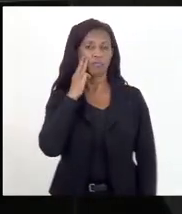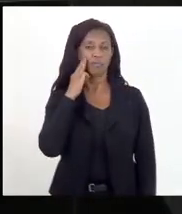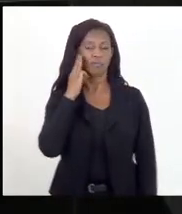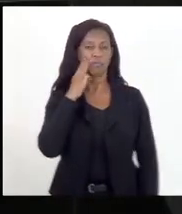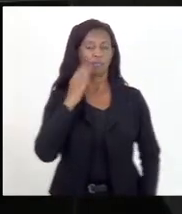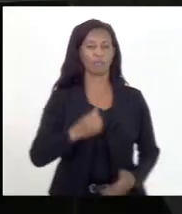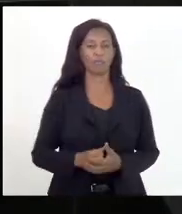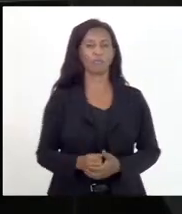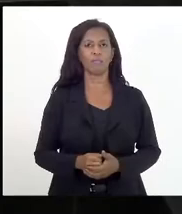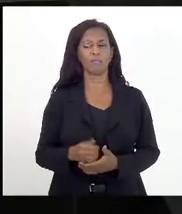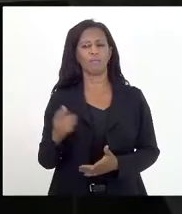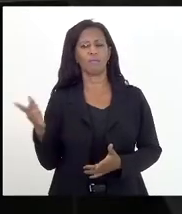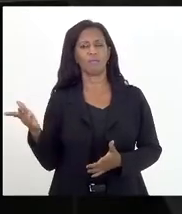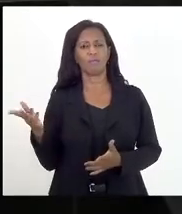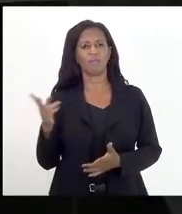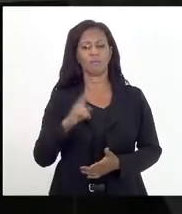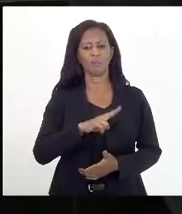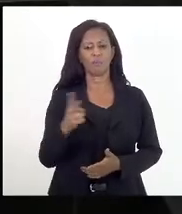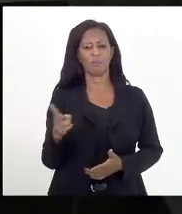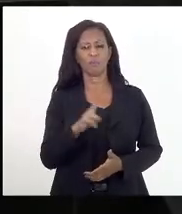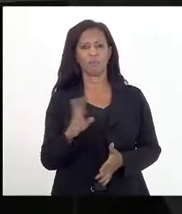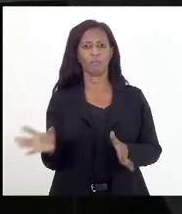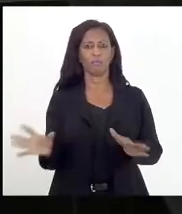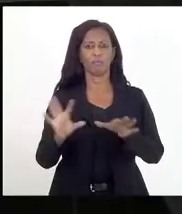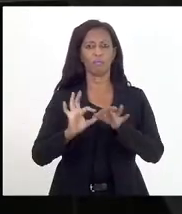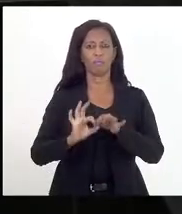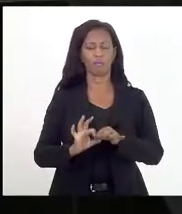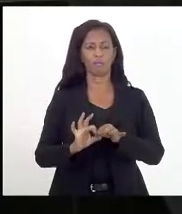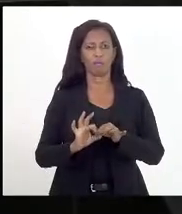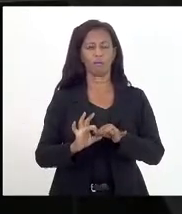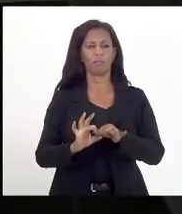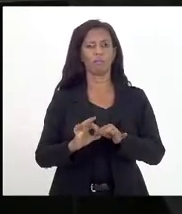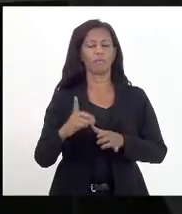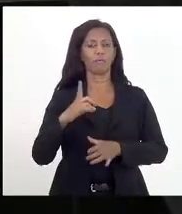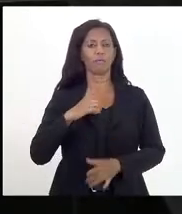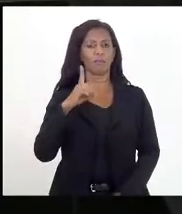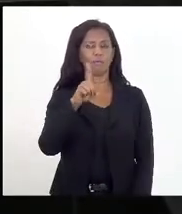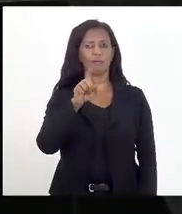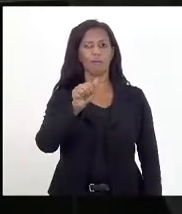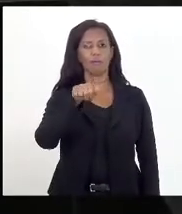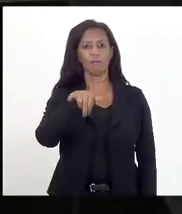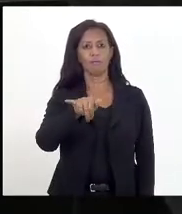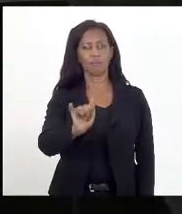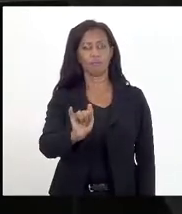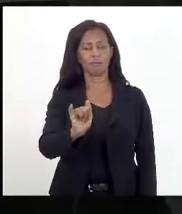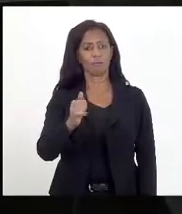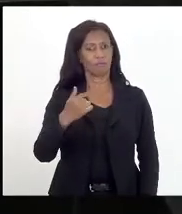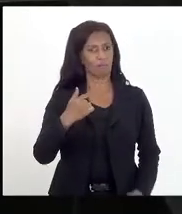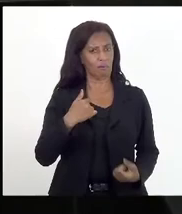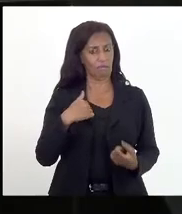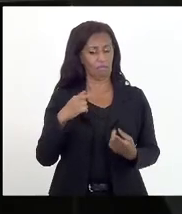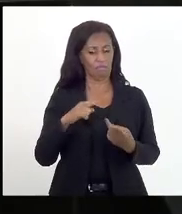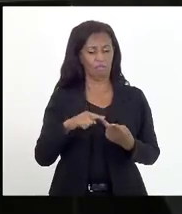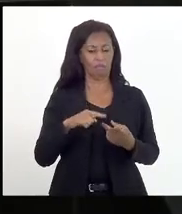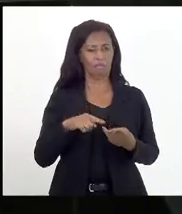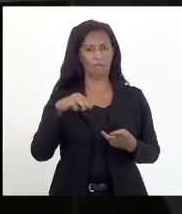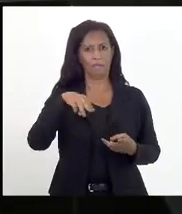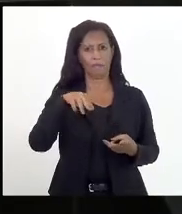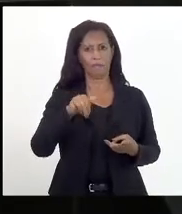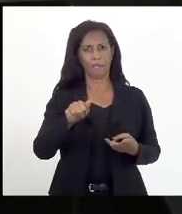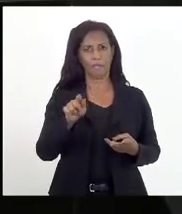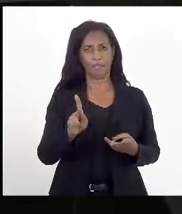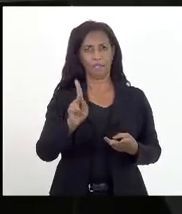em que fazem parte a deputada a Dani Monteiro eu deputado Carlos minc